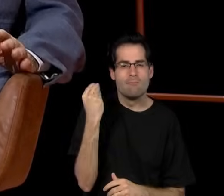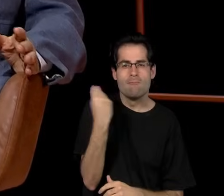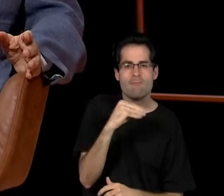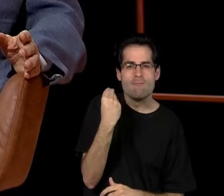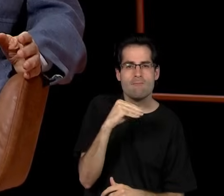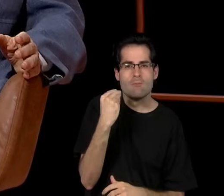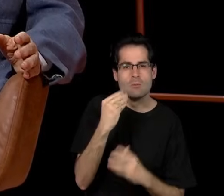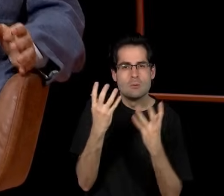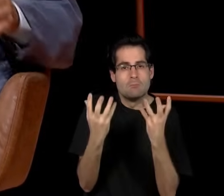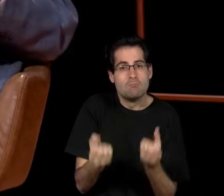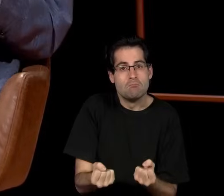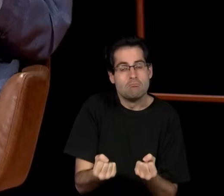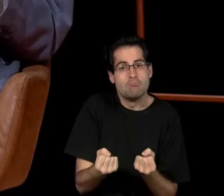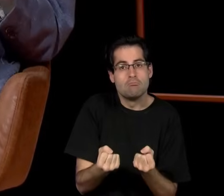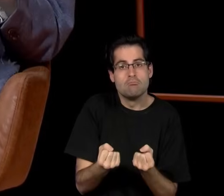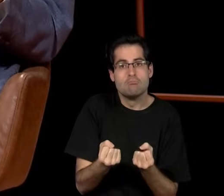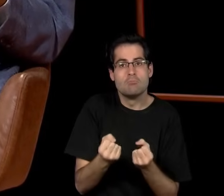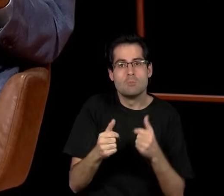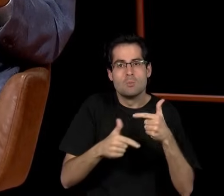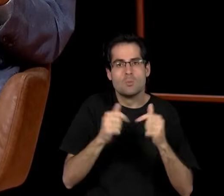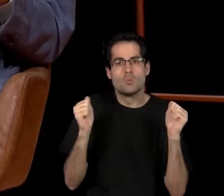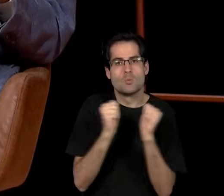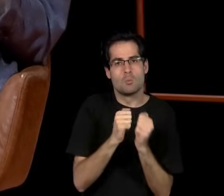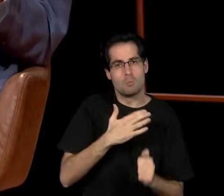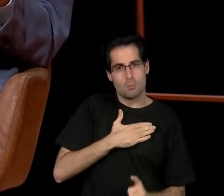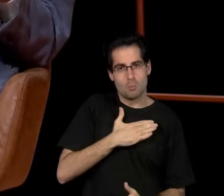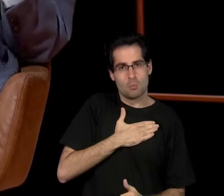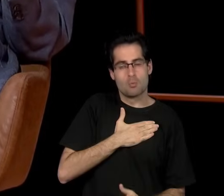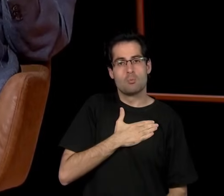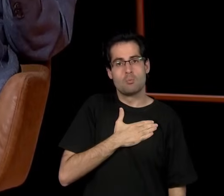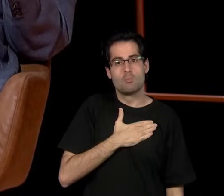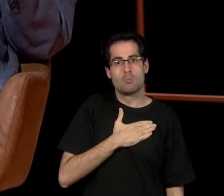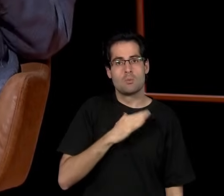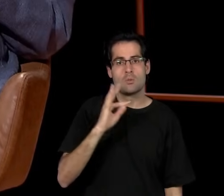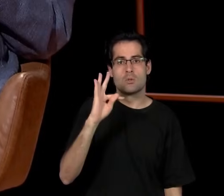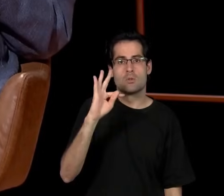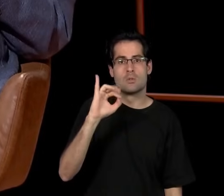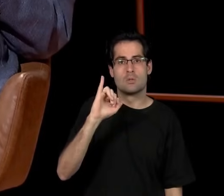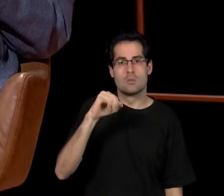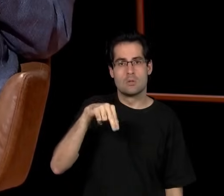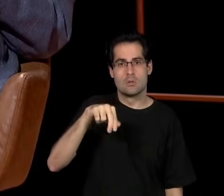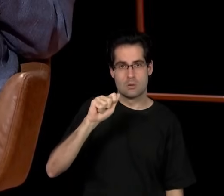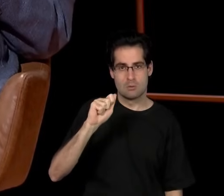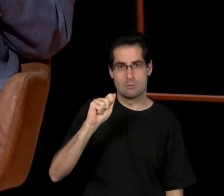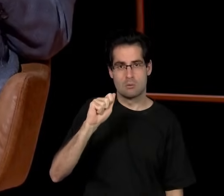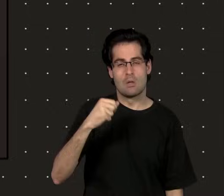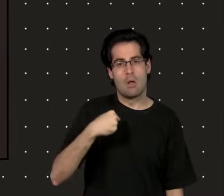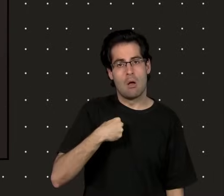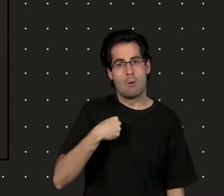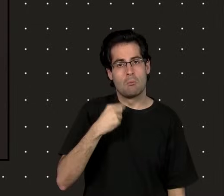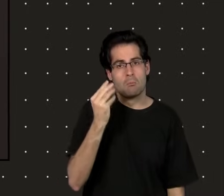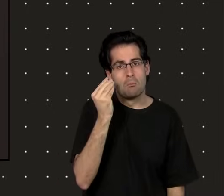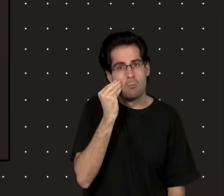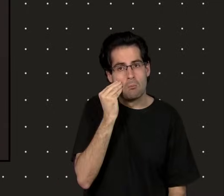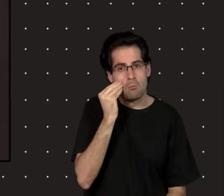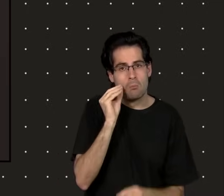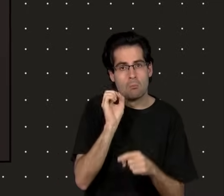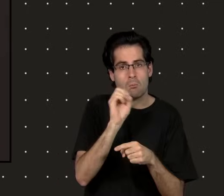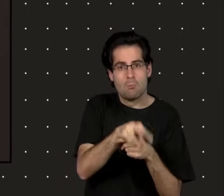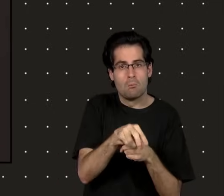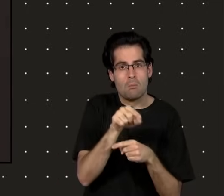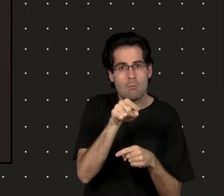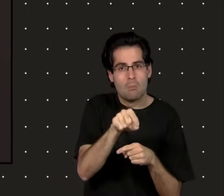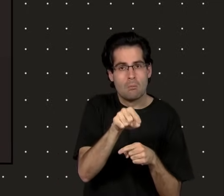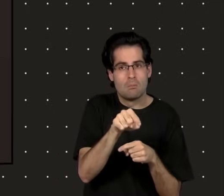a morte. Mas a Tina Turner, bom, eu estou tentando contratar Barbra Streisand desde